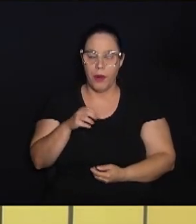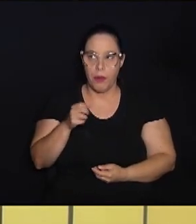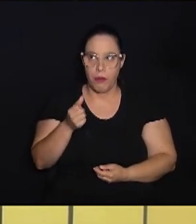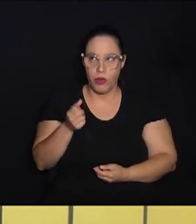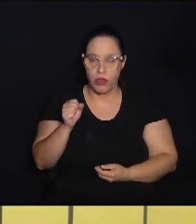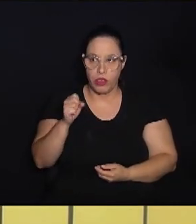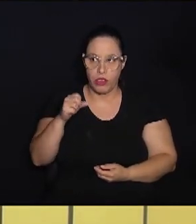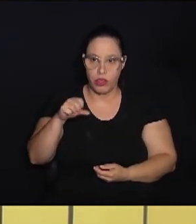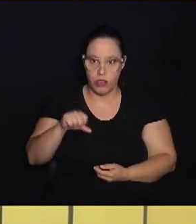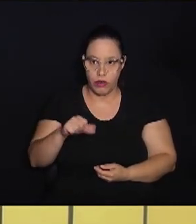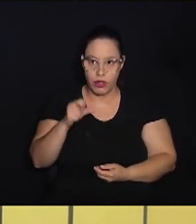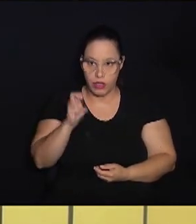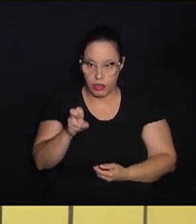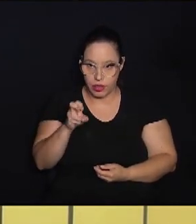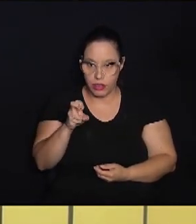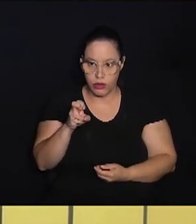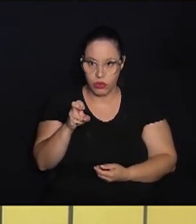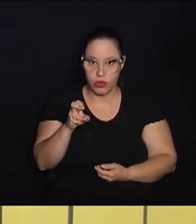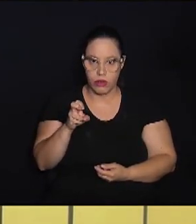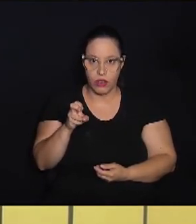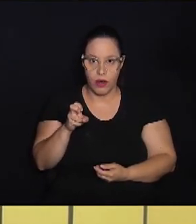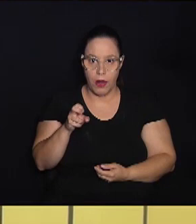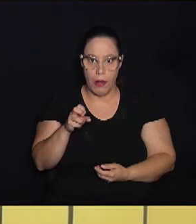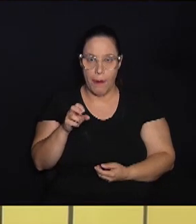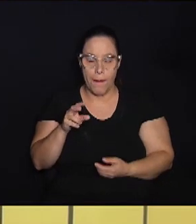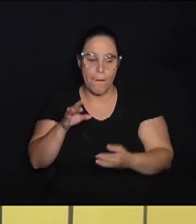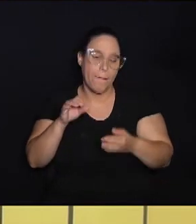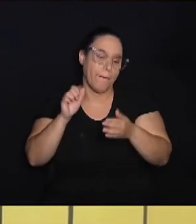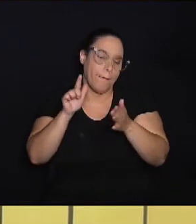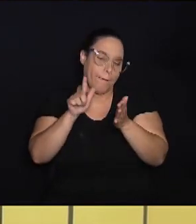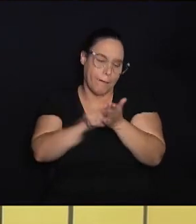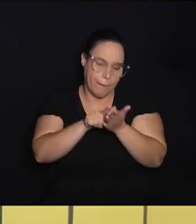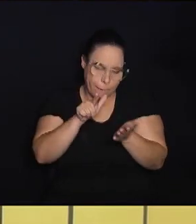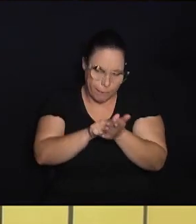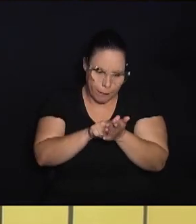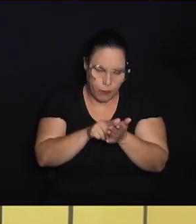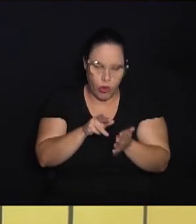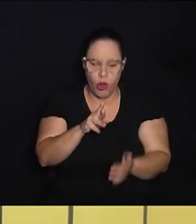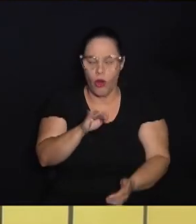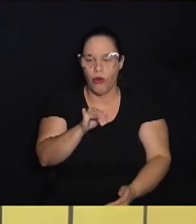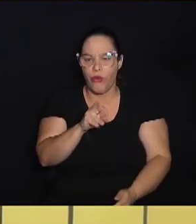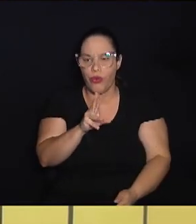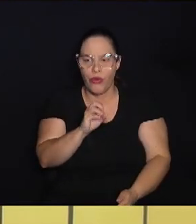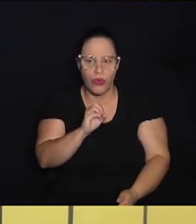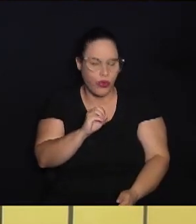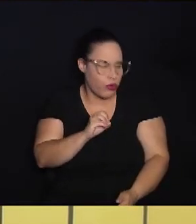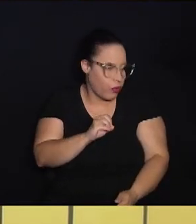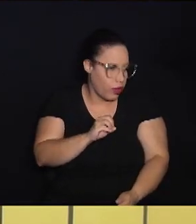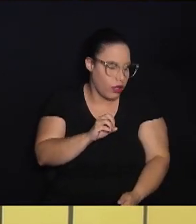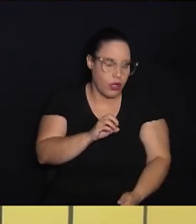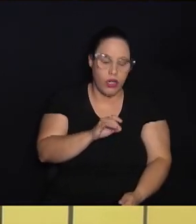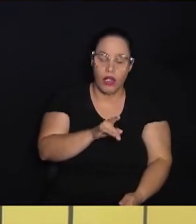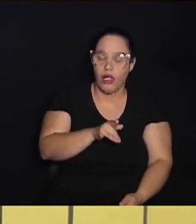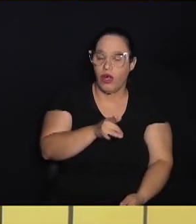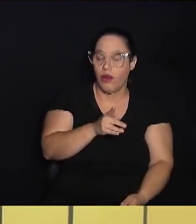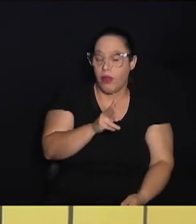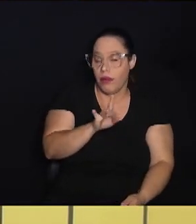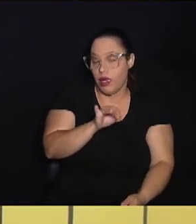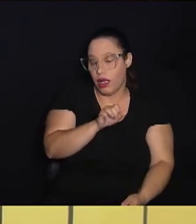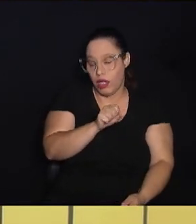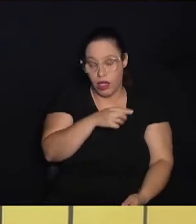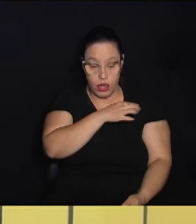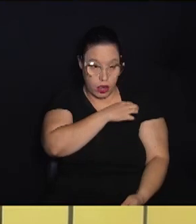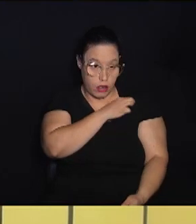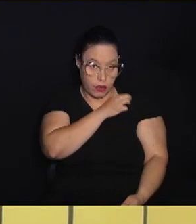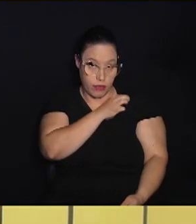era uma franquia você tinha e peso de papel e cofrinho camiseta tudo com esse personagem o m Dugan que fica